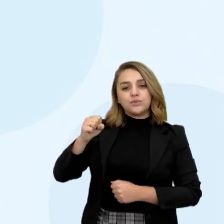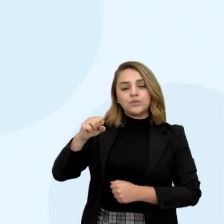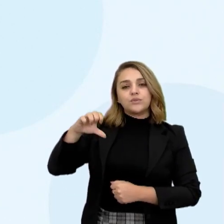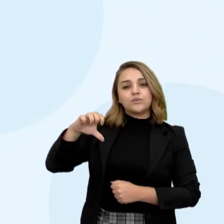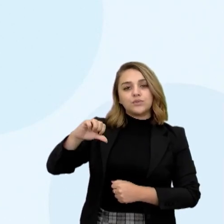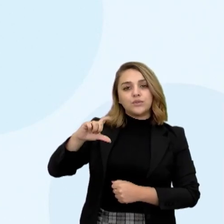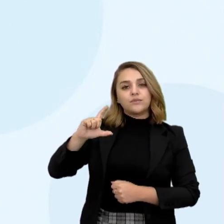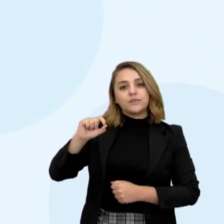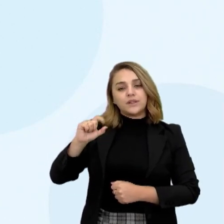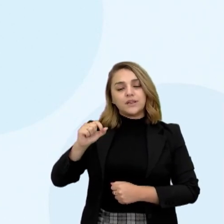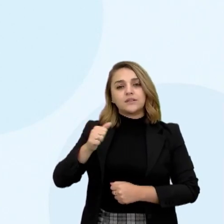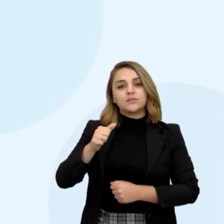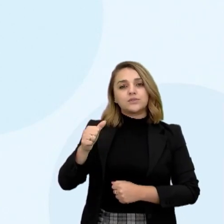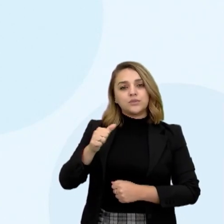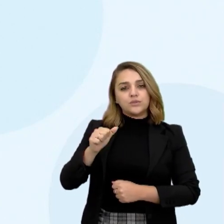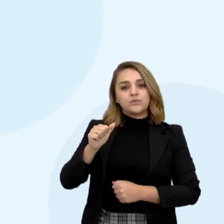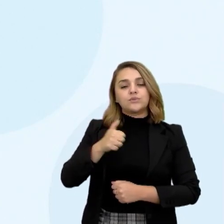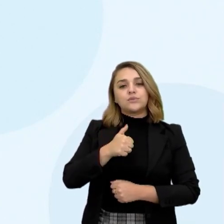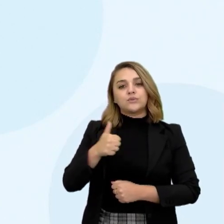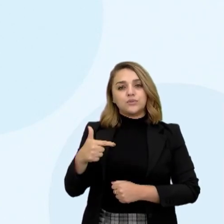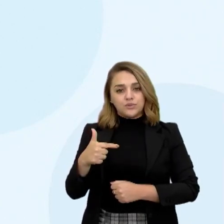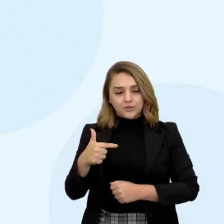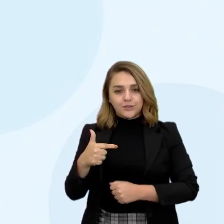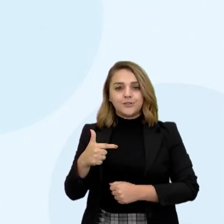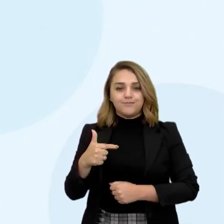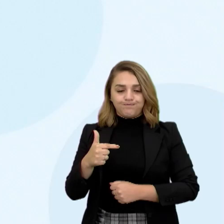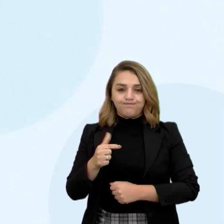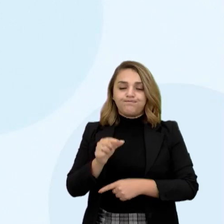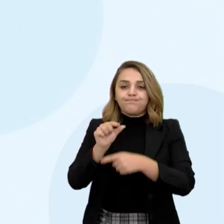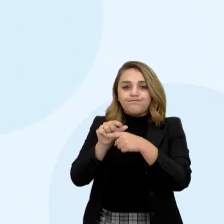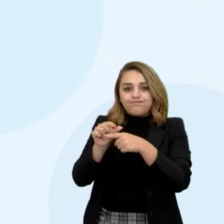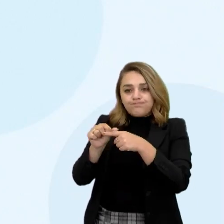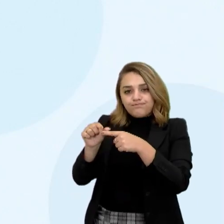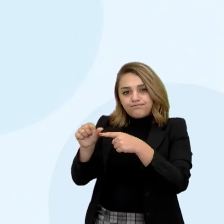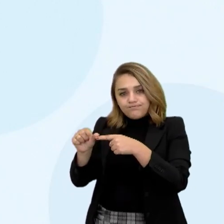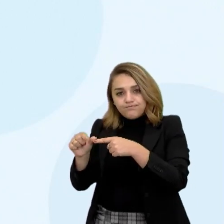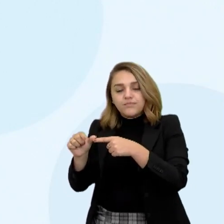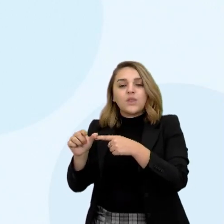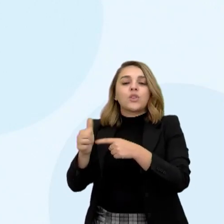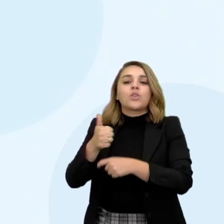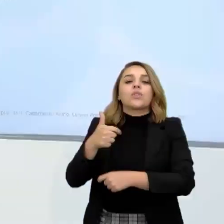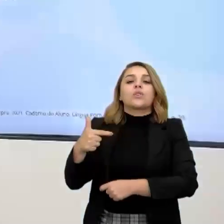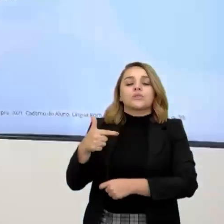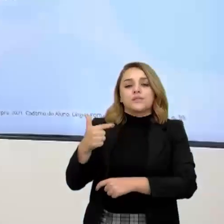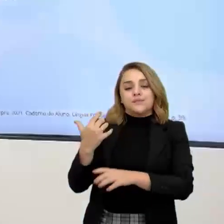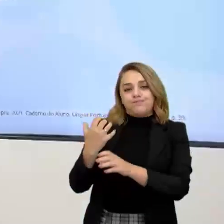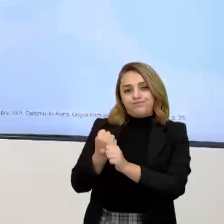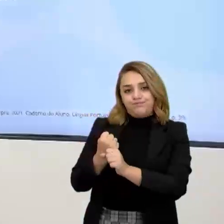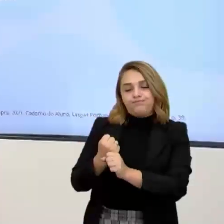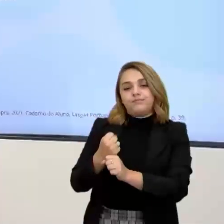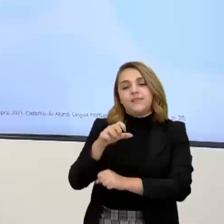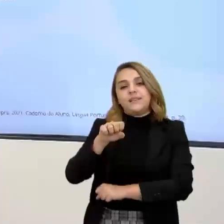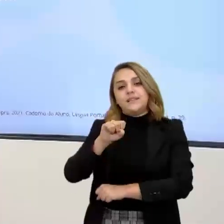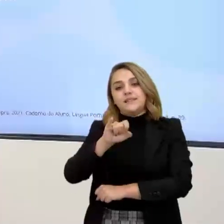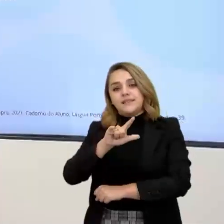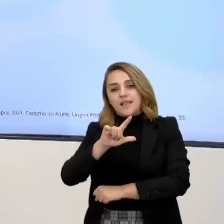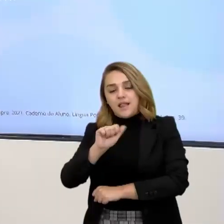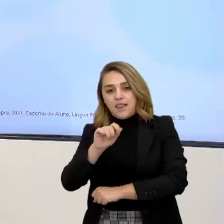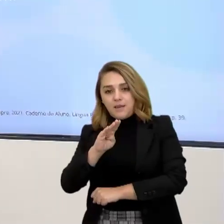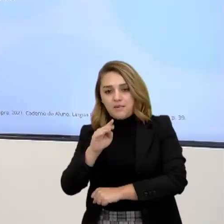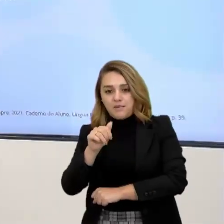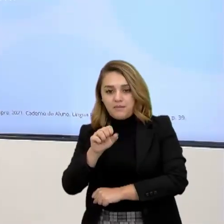8, 9, 10, 11, 12. 12 versos. 12 sílabas, perdão. Aí vem aqui, 1,